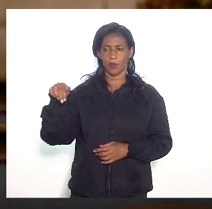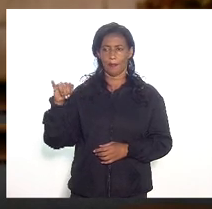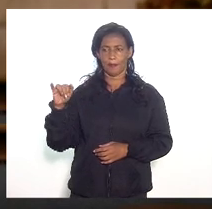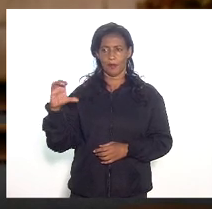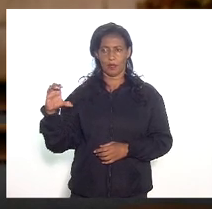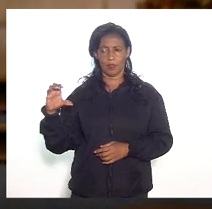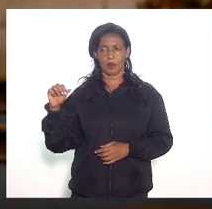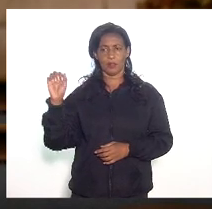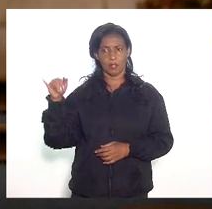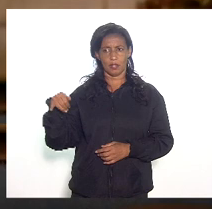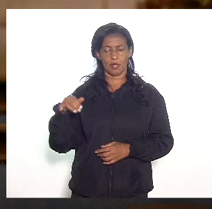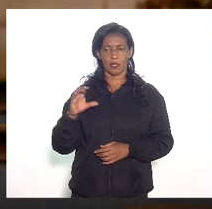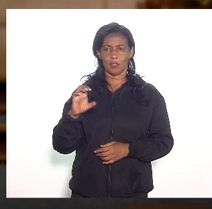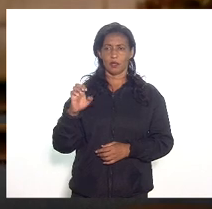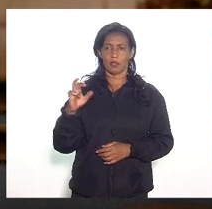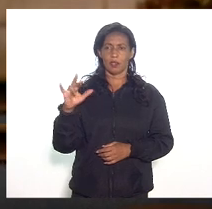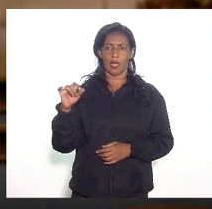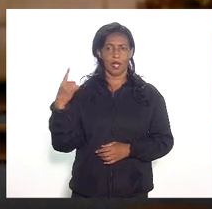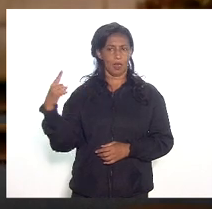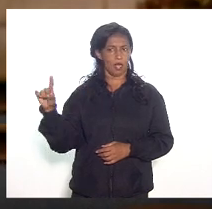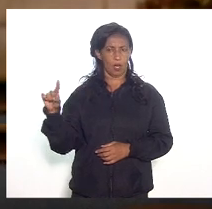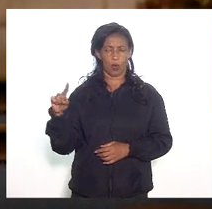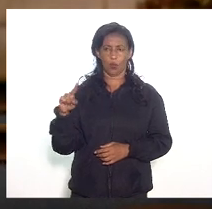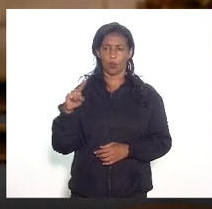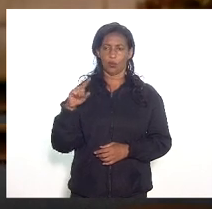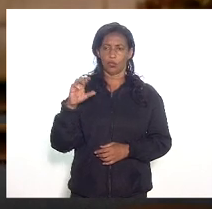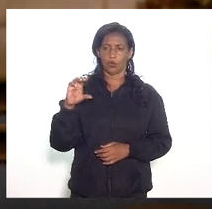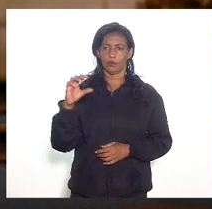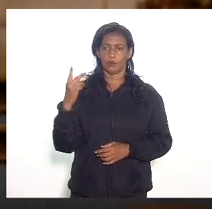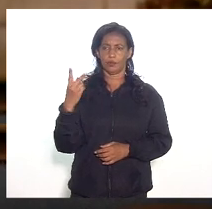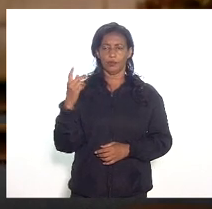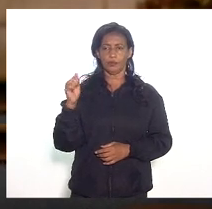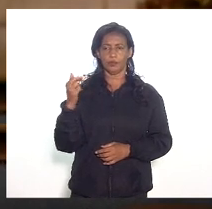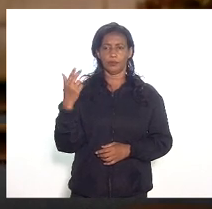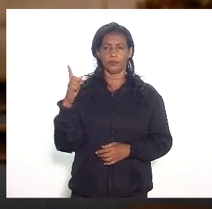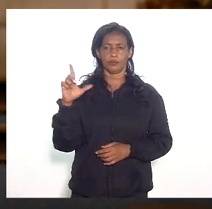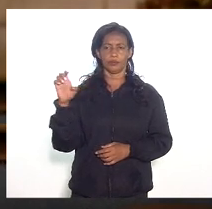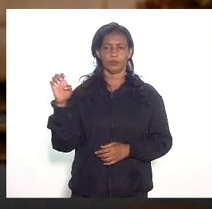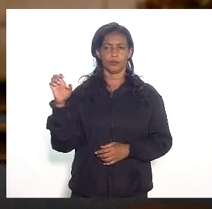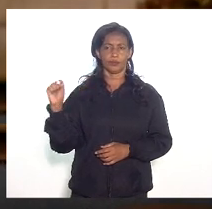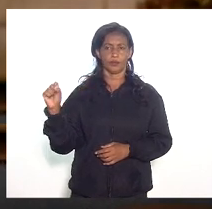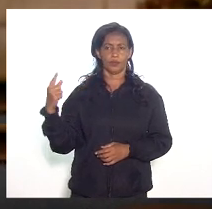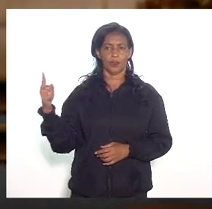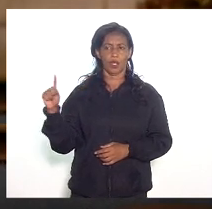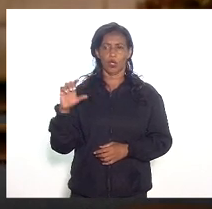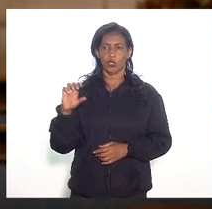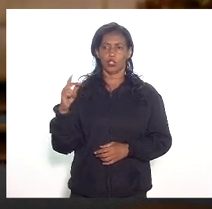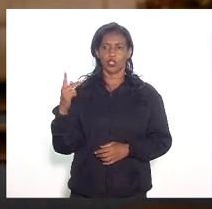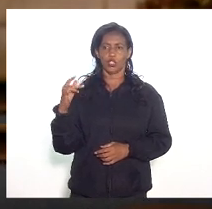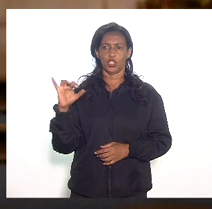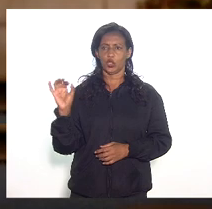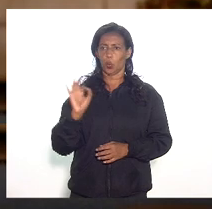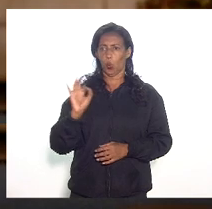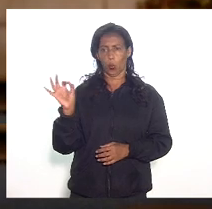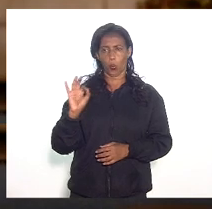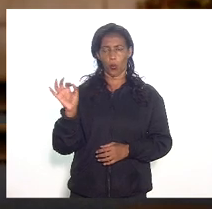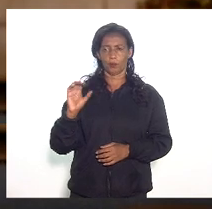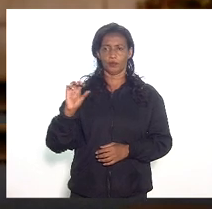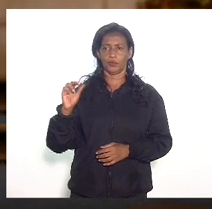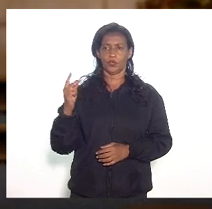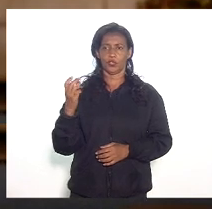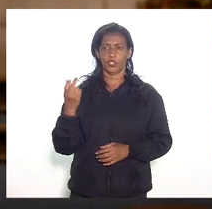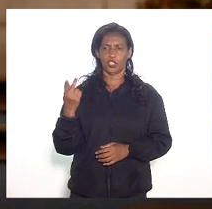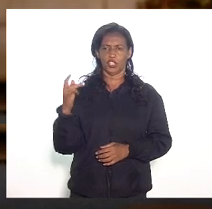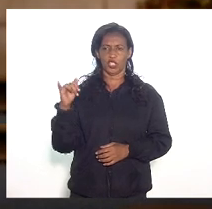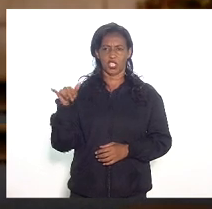deputado Acelia Jordão não deputado Charles Batista não Chico Machado não apareceu deputado Chiquinho da